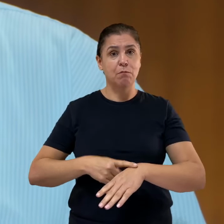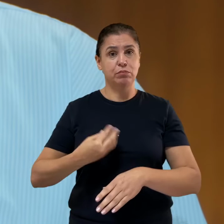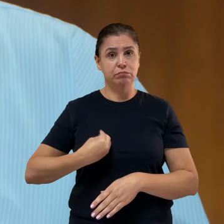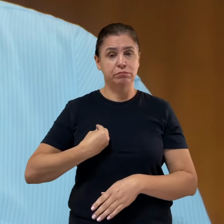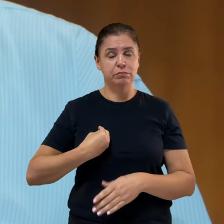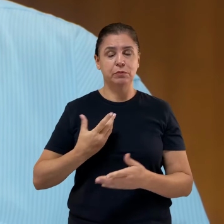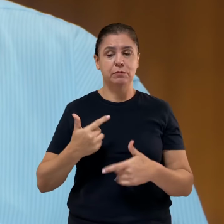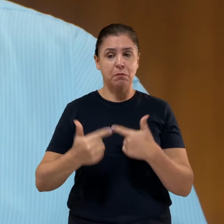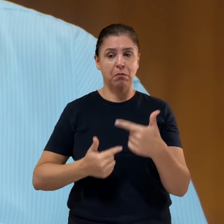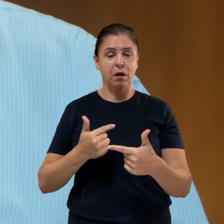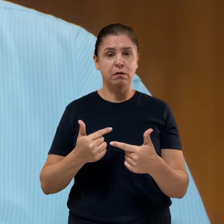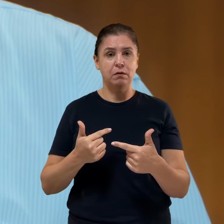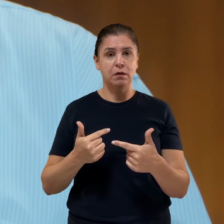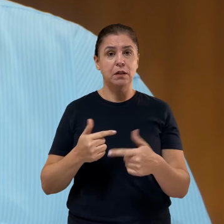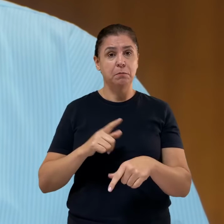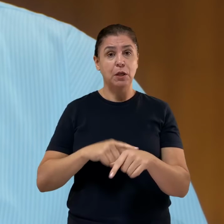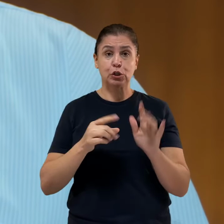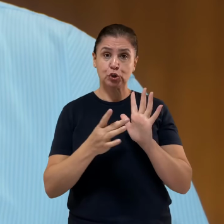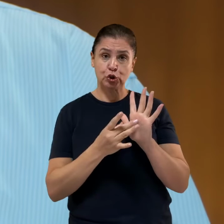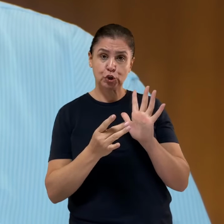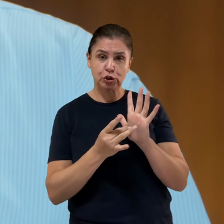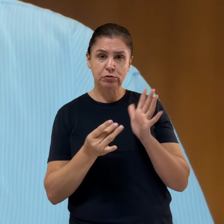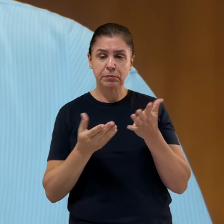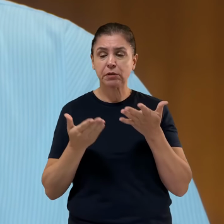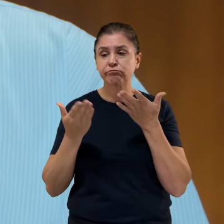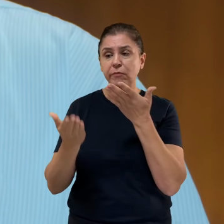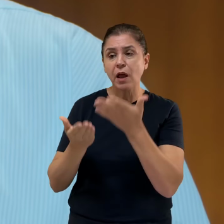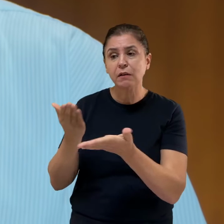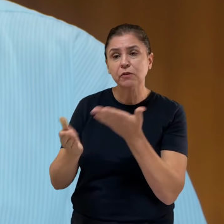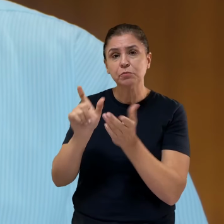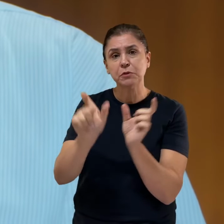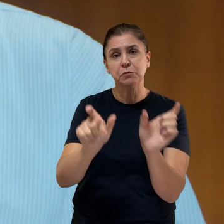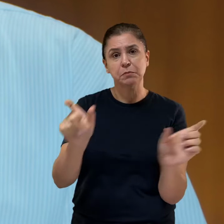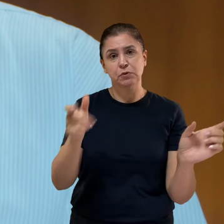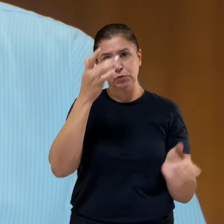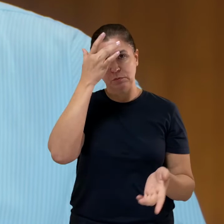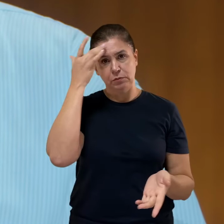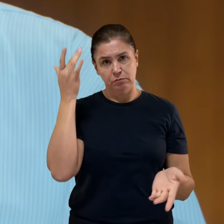da minha agenda para atendimento.